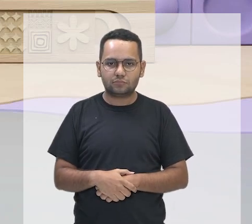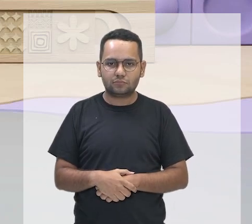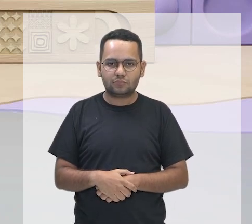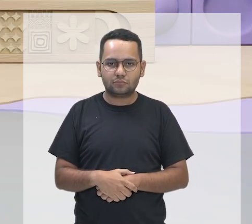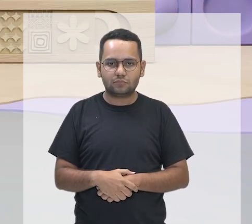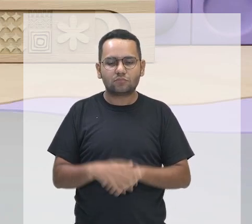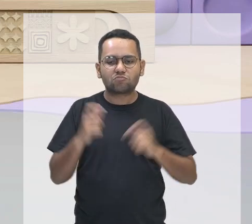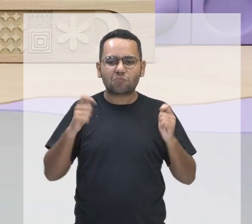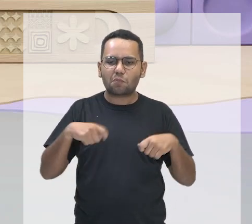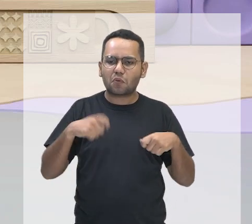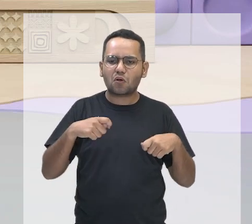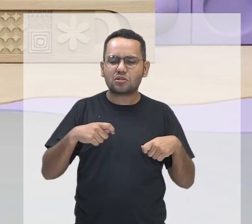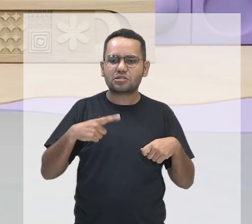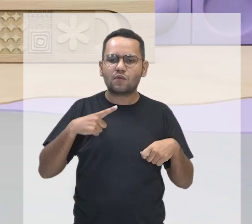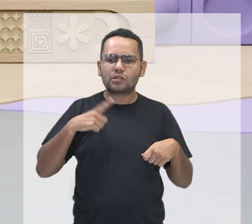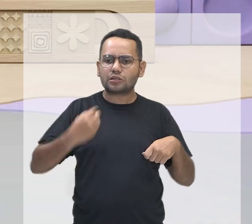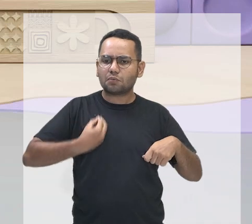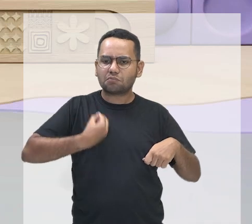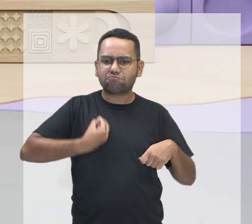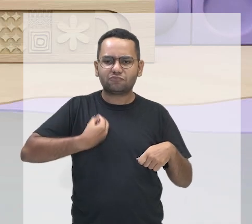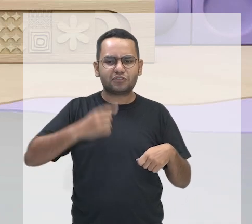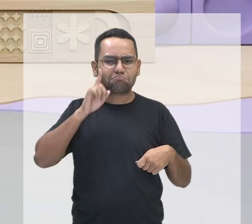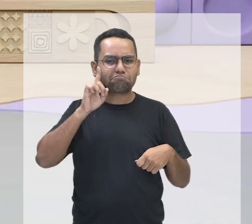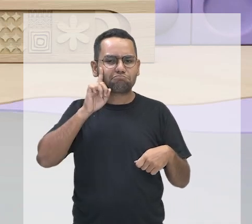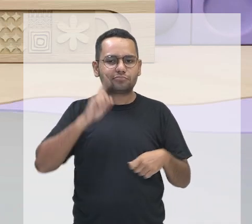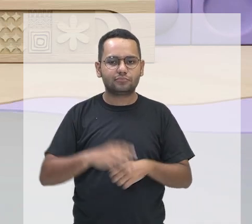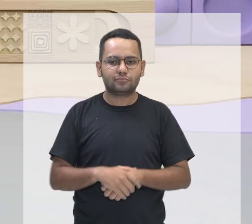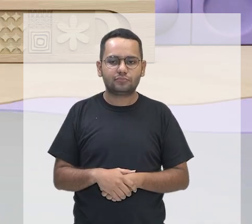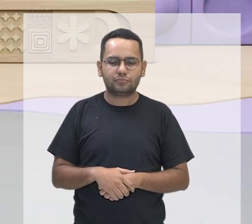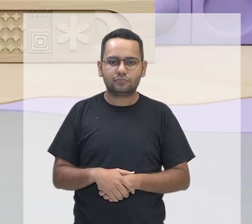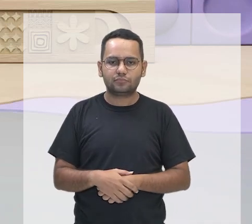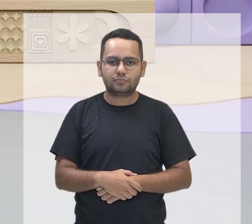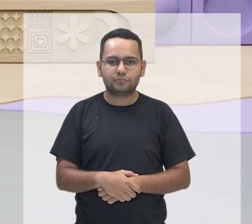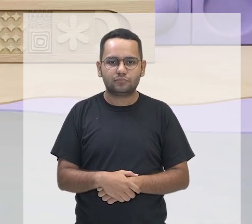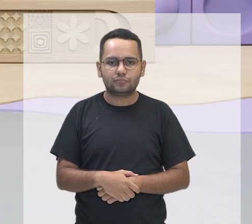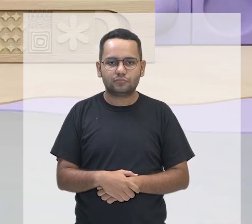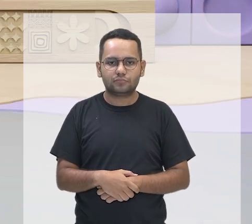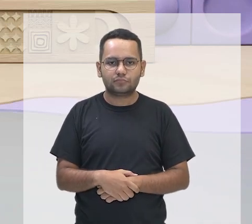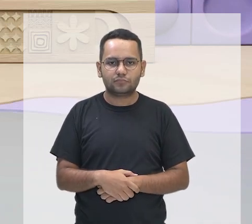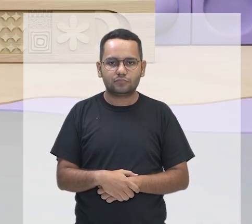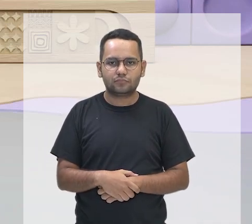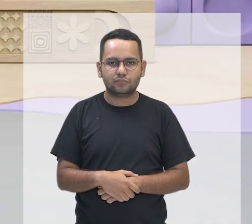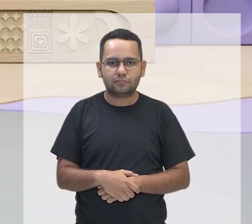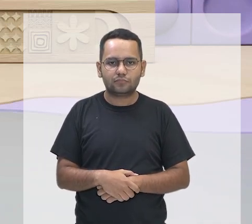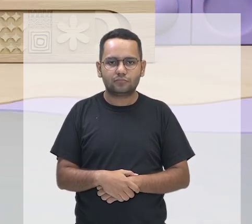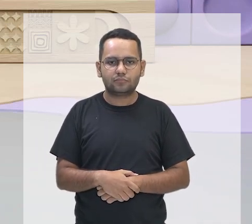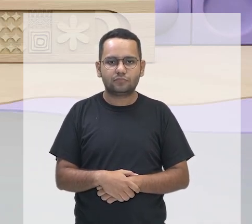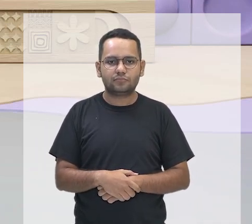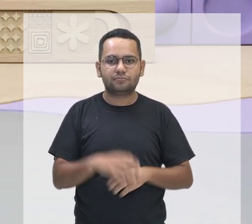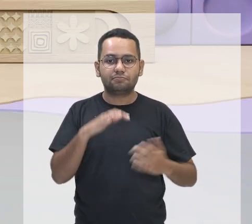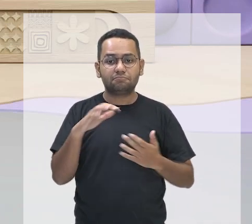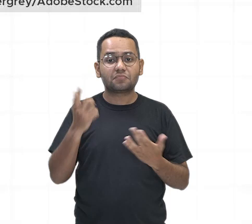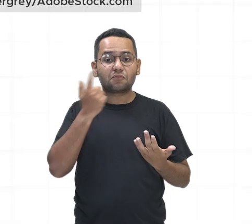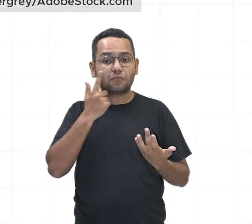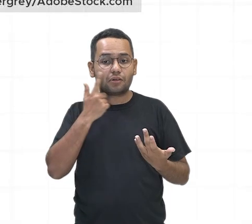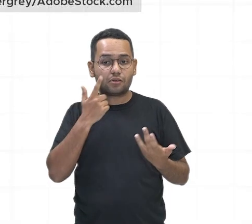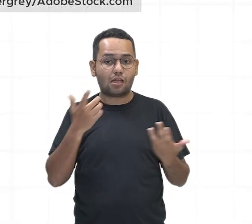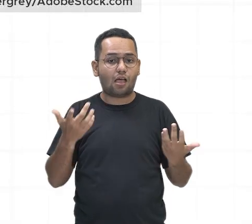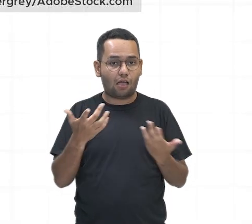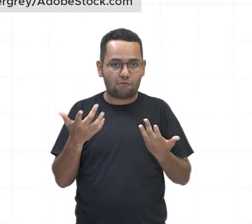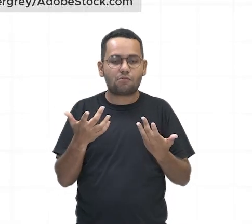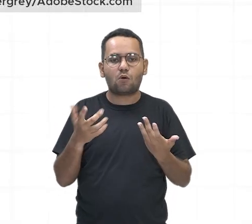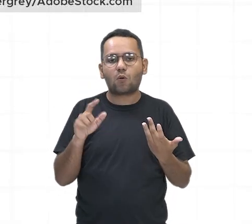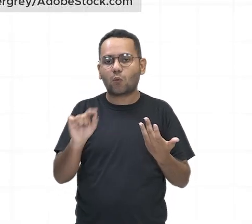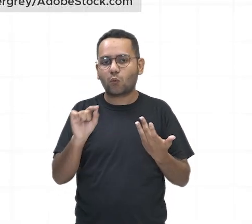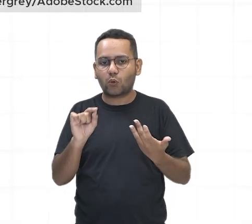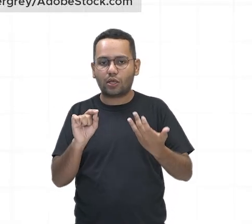vivenciar todos os dias. Então, vamos ver aí as relações e as diferenças entre valores e princípios.